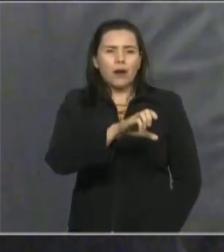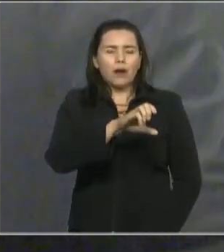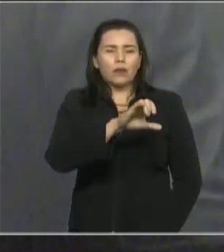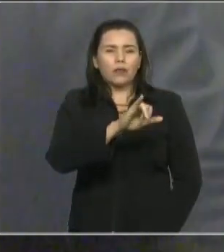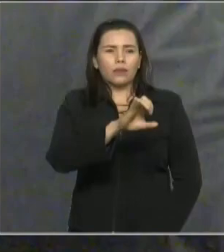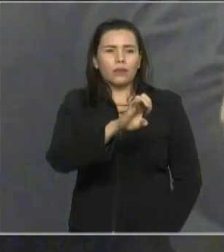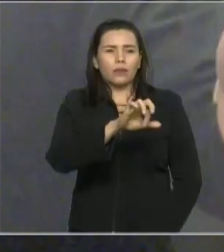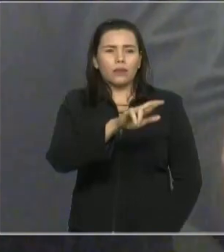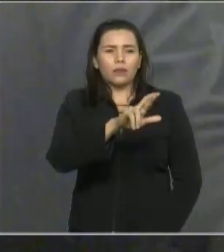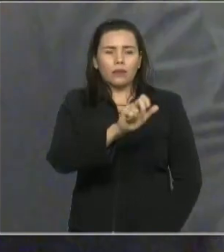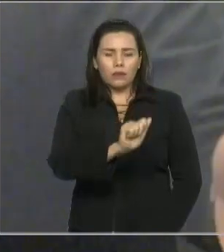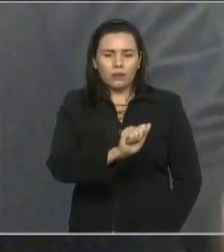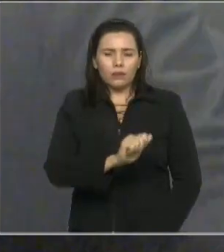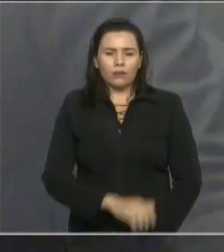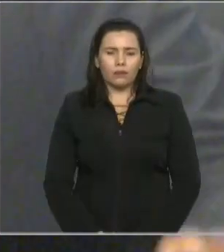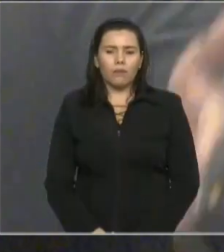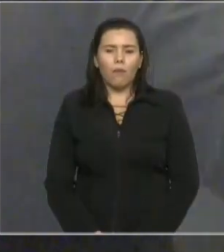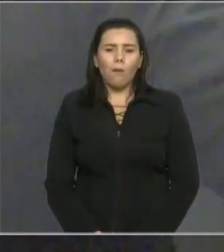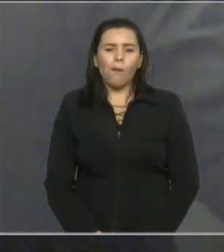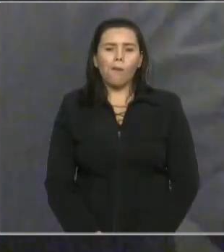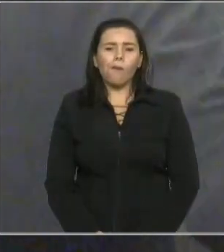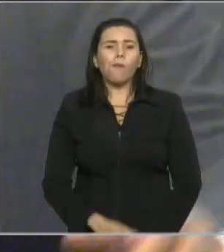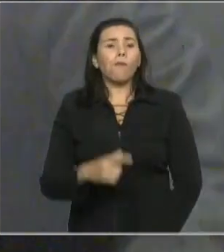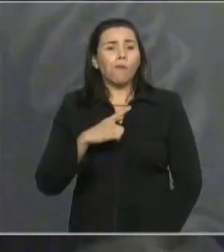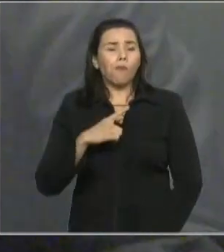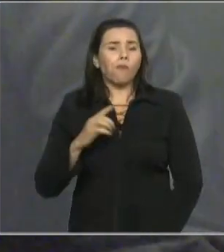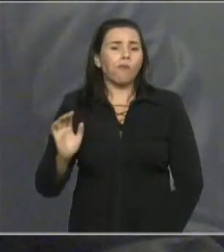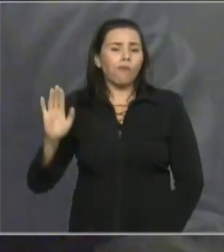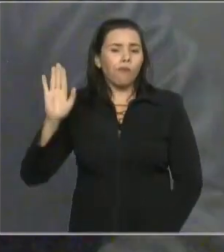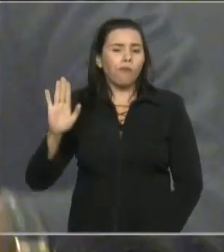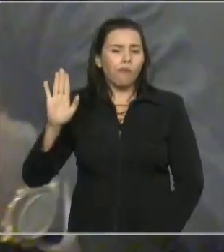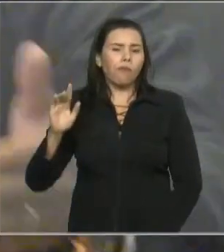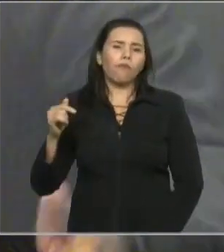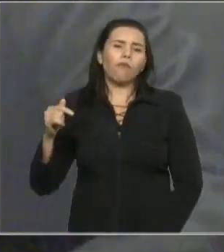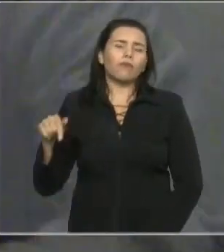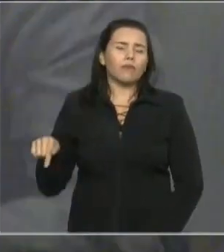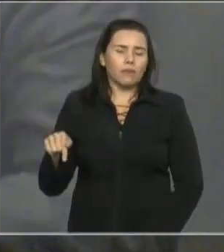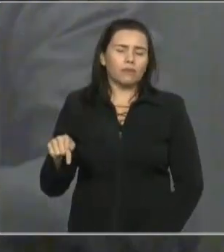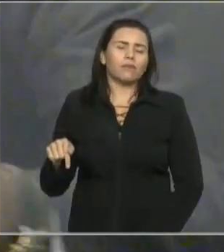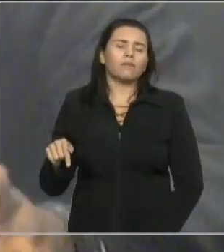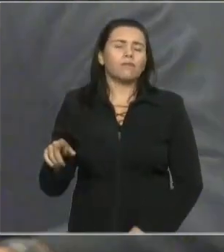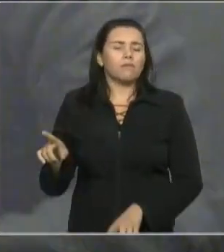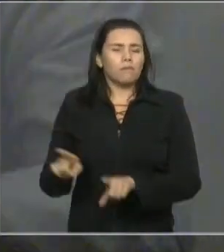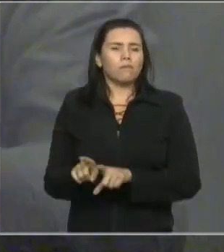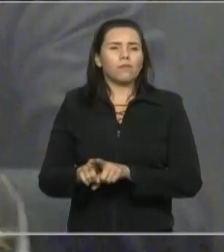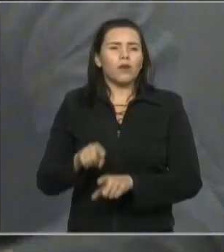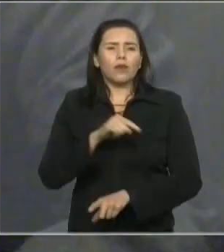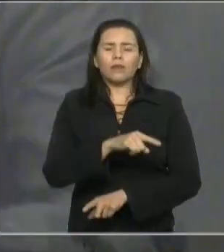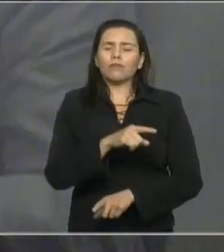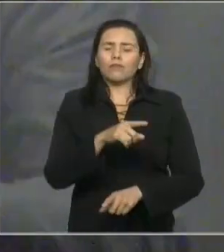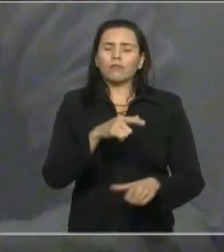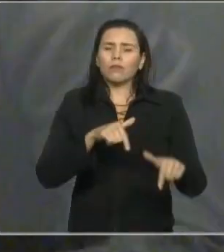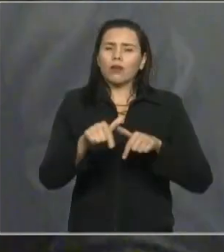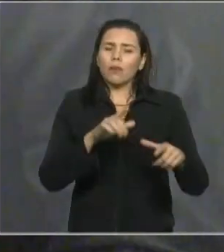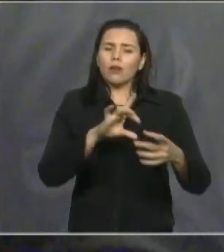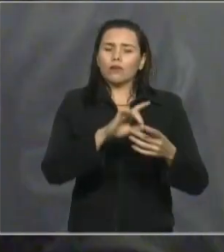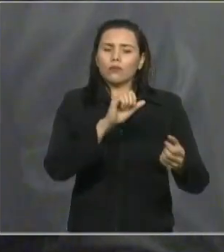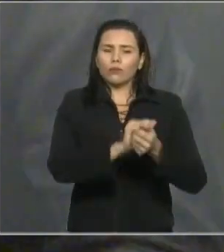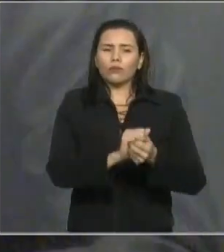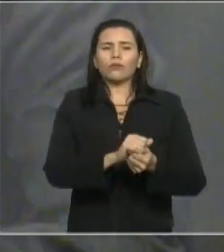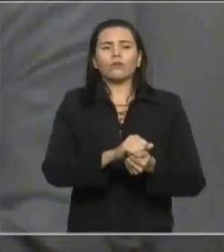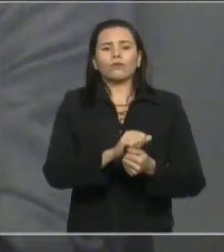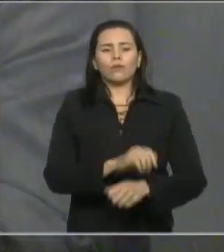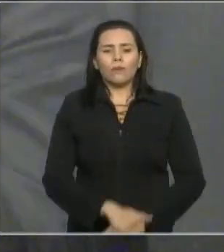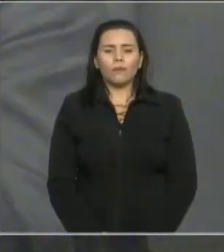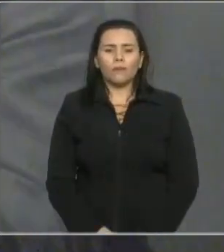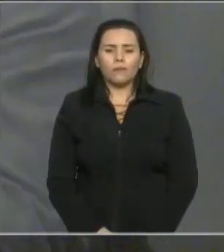do escritório do Mário Macieira, que é colega de escritório, foram sócios durante um bom tempo e